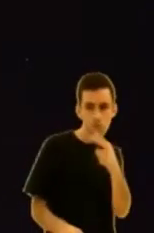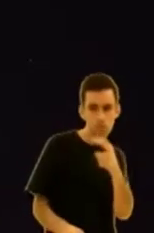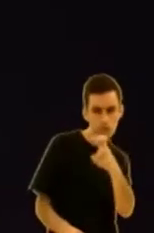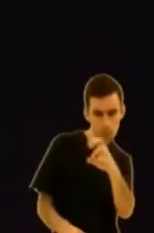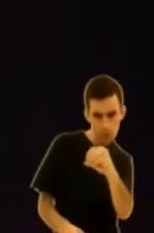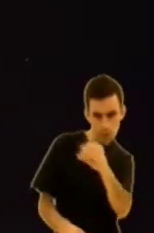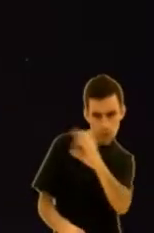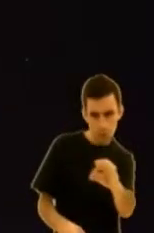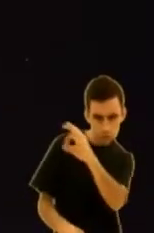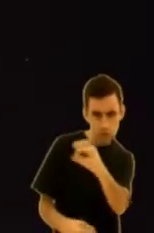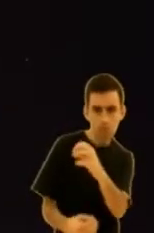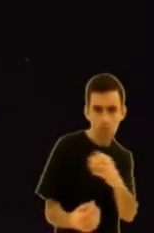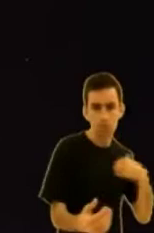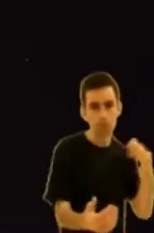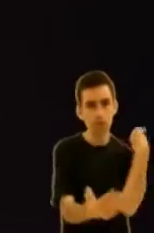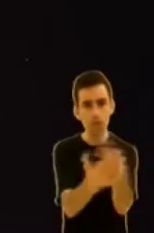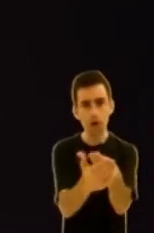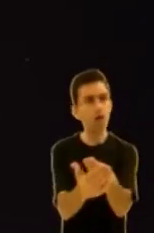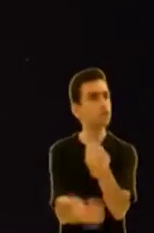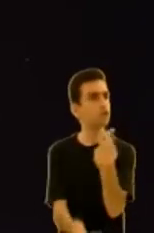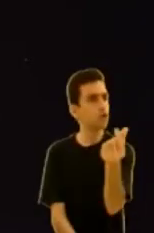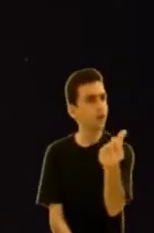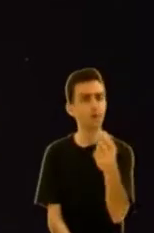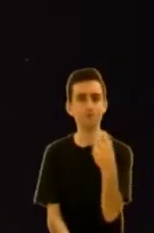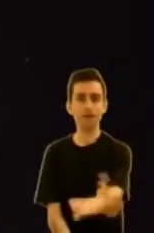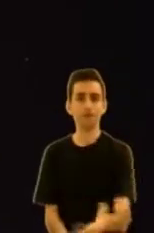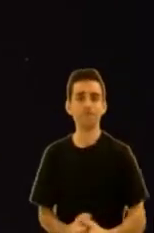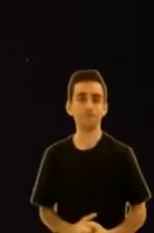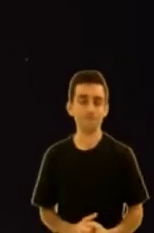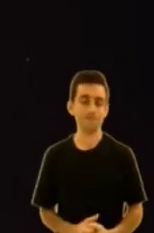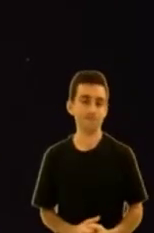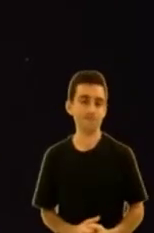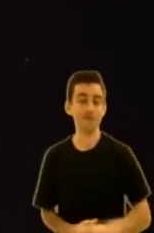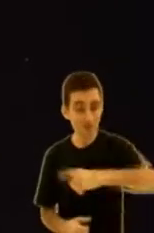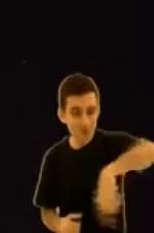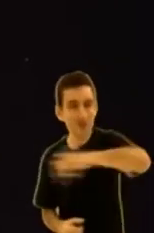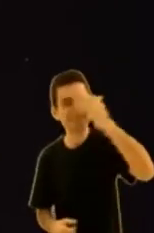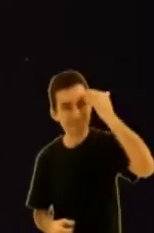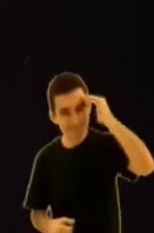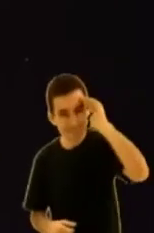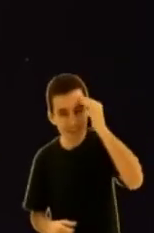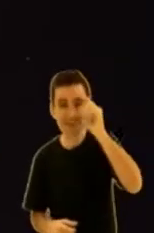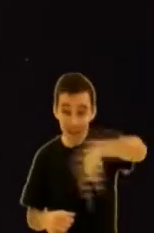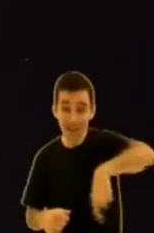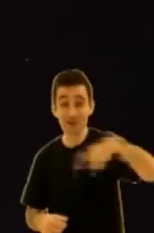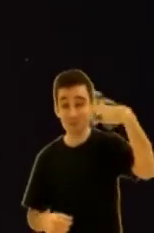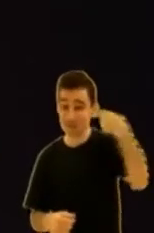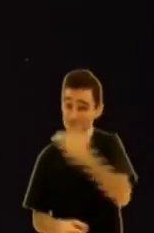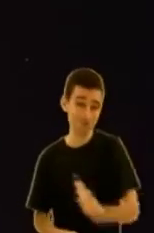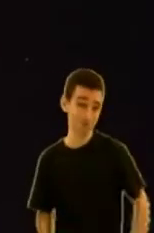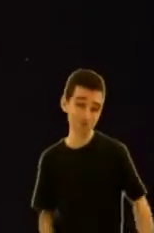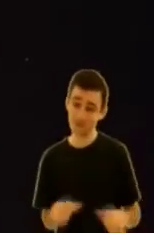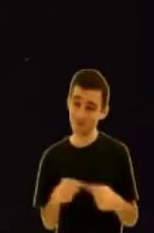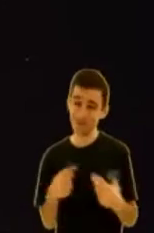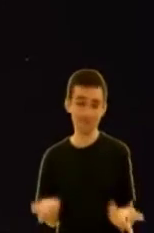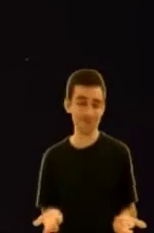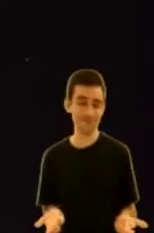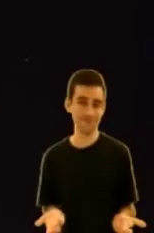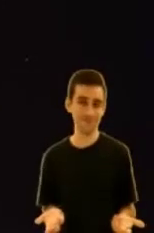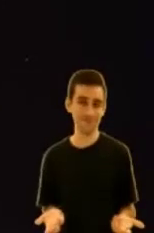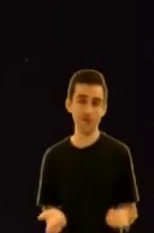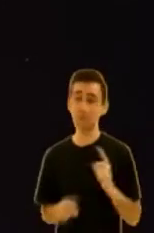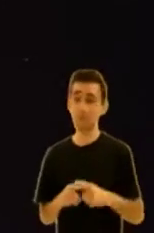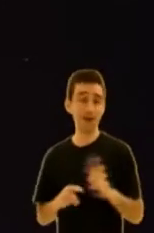já empenha o dinheiro do mobiliário e do equipamento. Isso nós entendemos que é fazer política pública. Política pública de